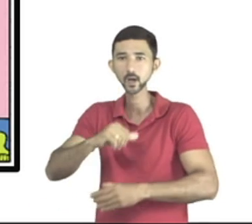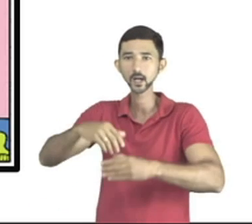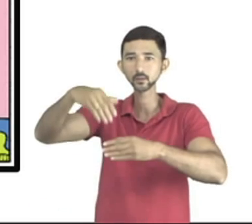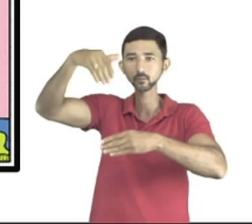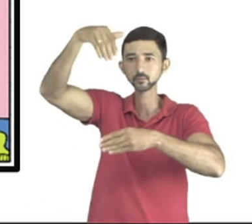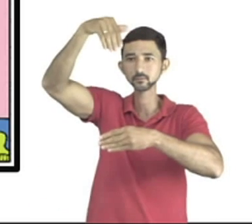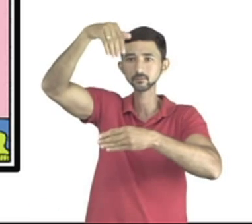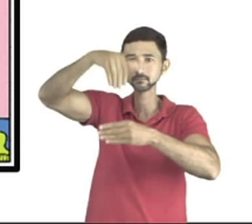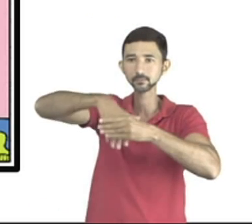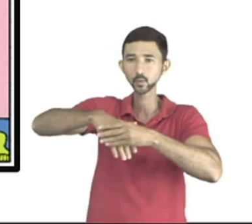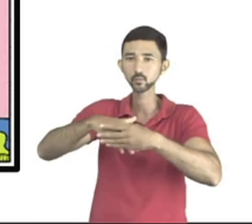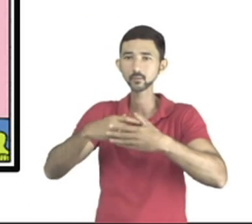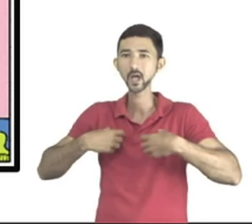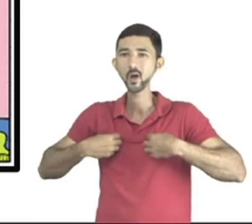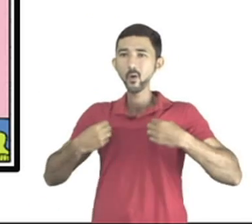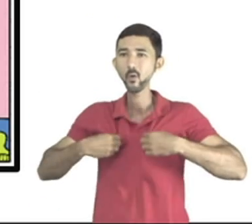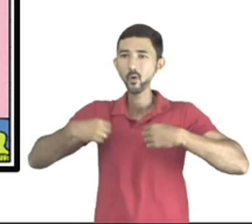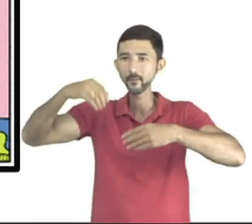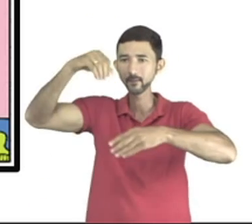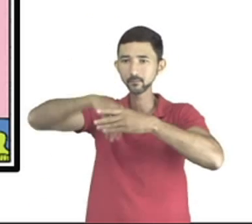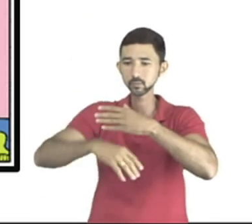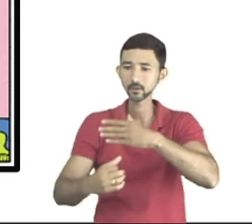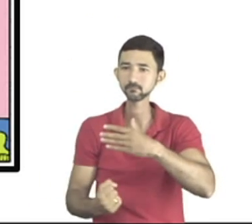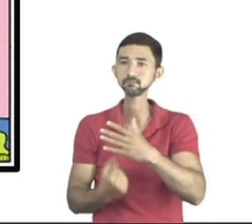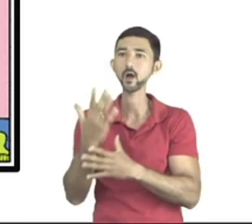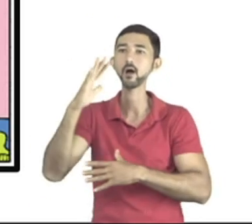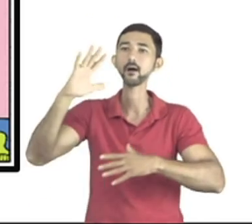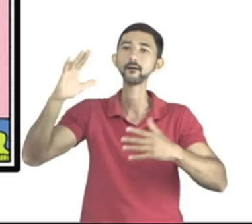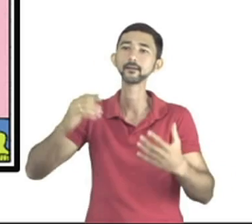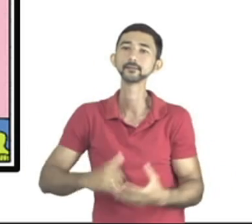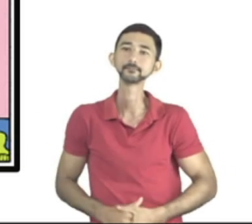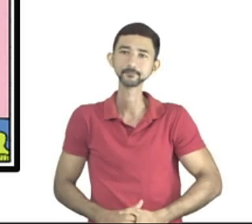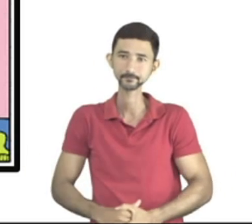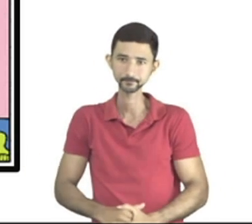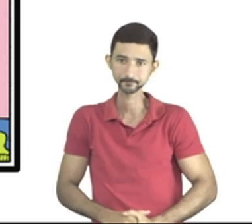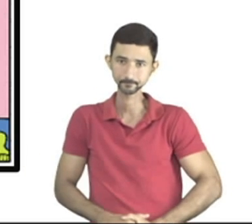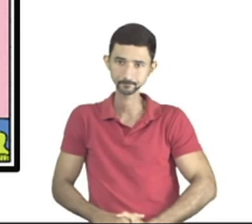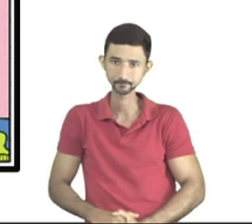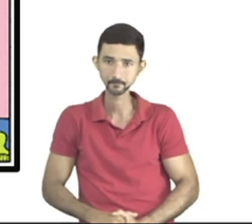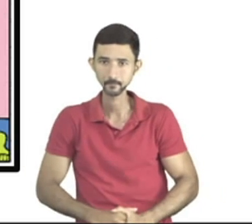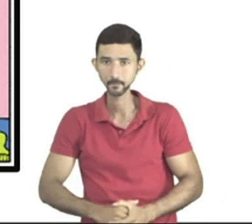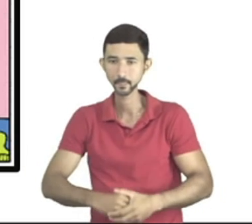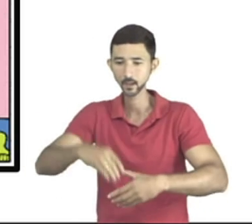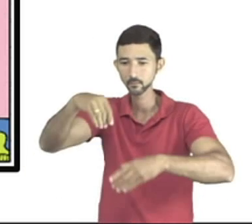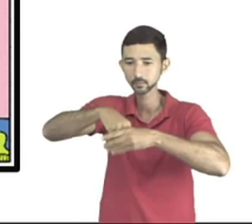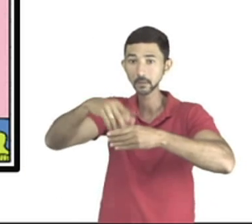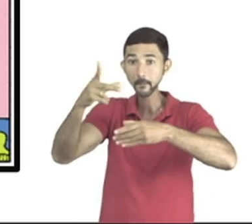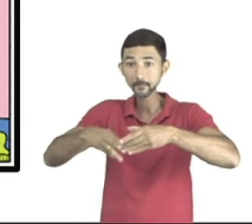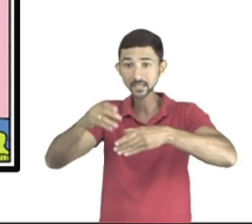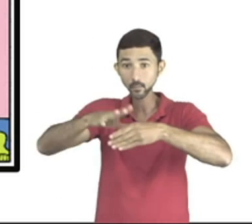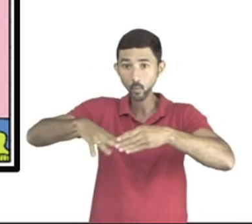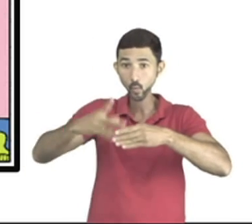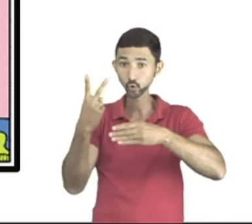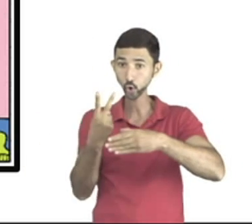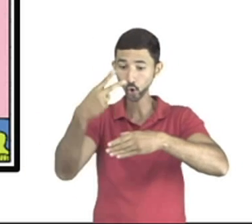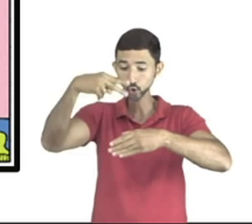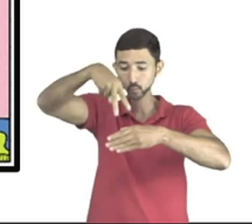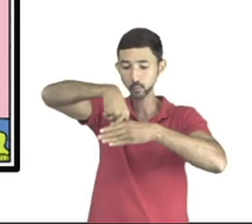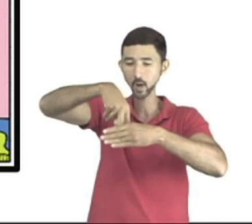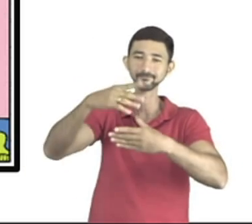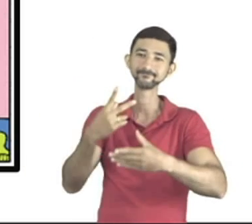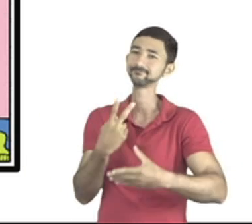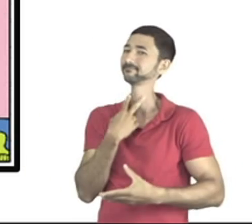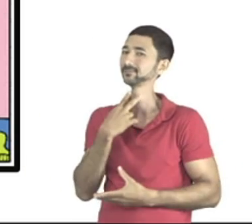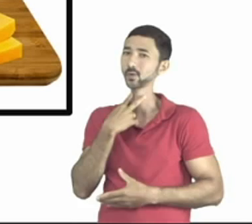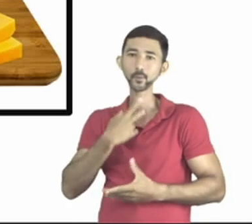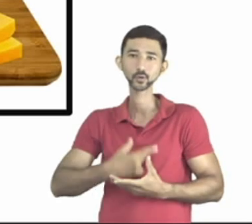de roupa aí, né? A roupa toda foi embora, o gato ficou dentro da roupa. Ou seja, dois corpos não podem ocupar o mesmo local